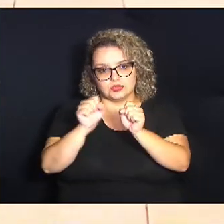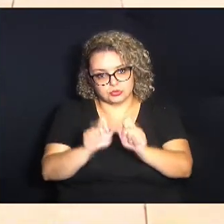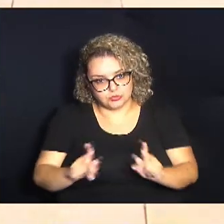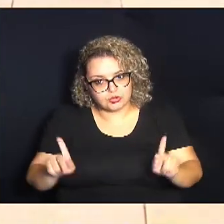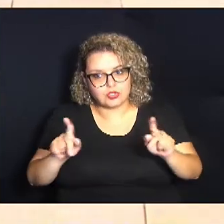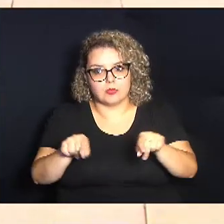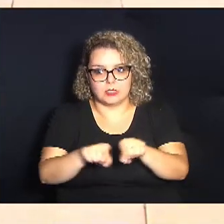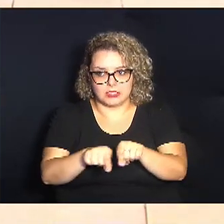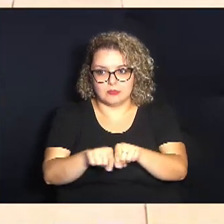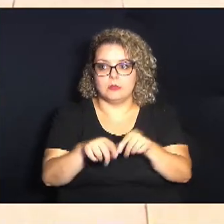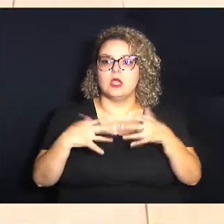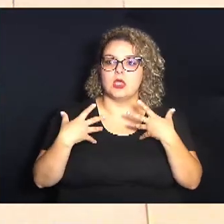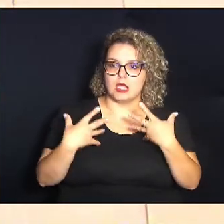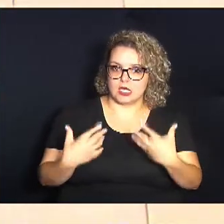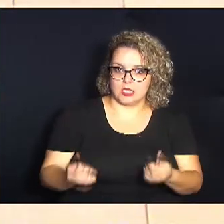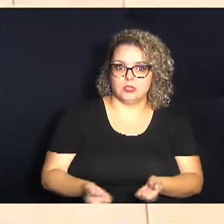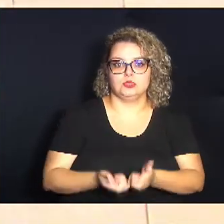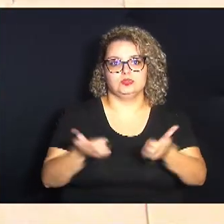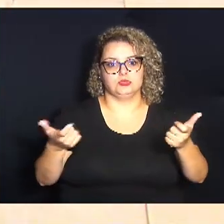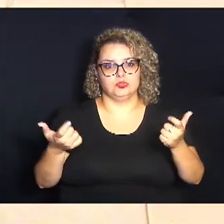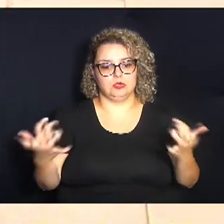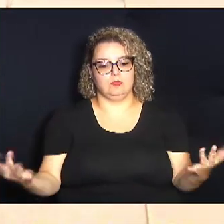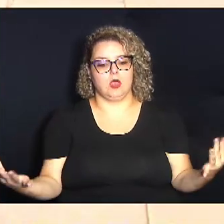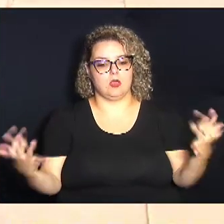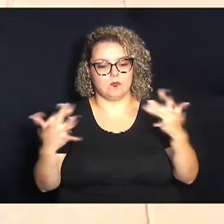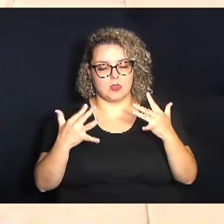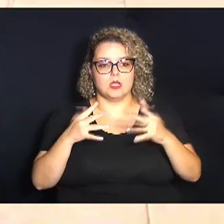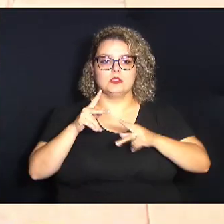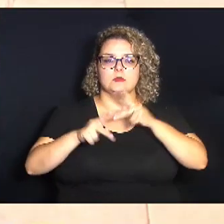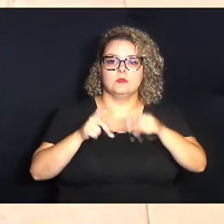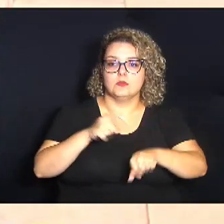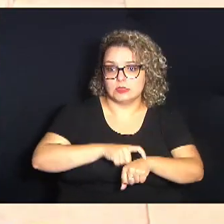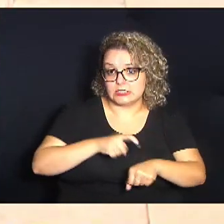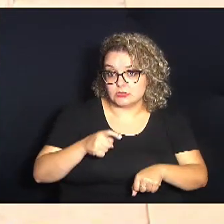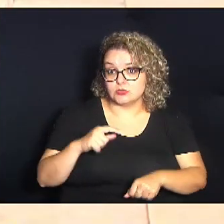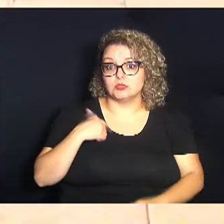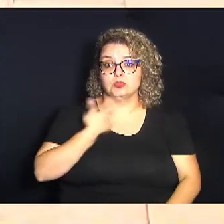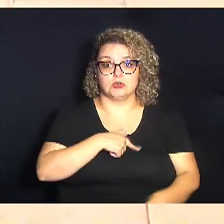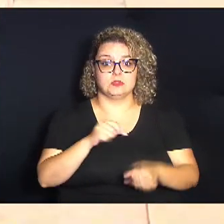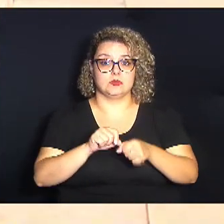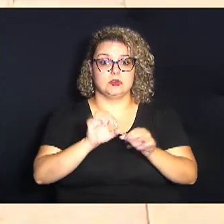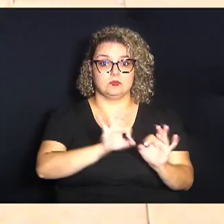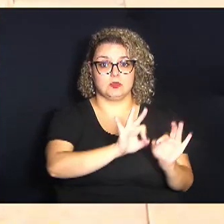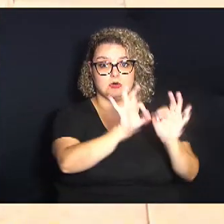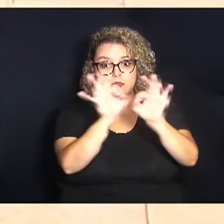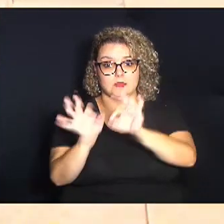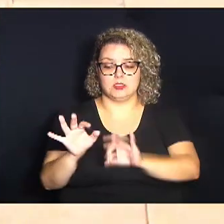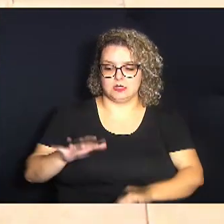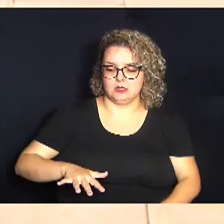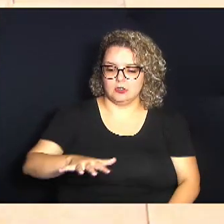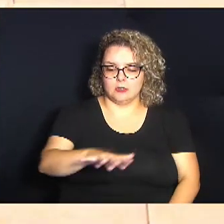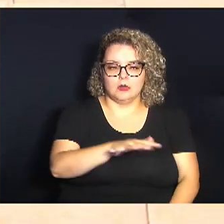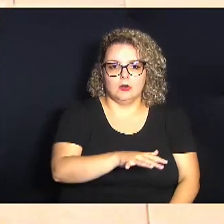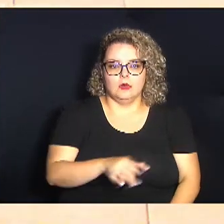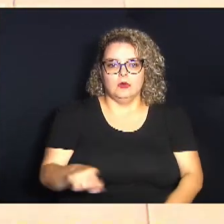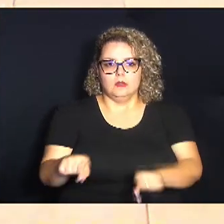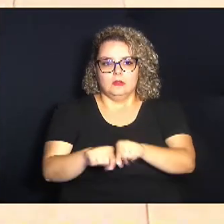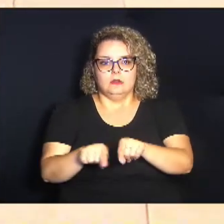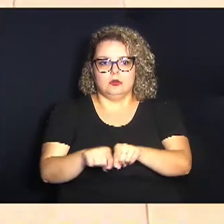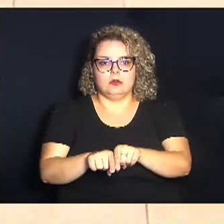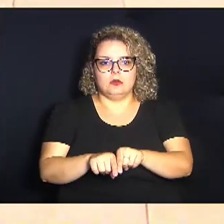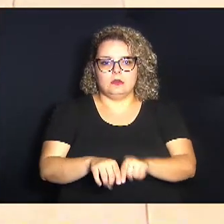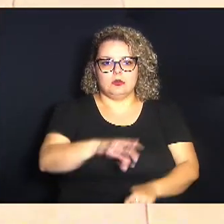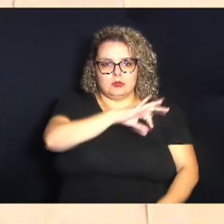eles recebem grande público também nesse período, e nós fazemos o patrulhamento nessas áreas. Além, obviamente, da